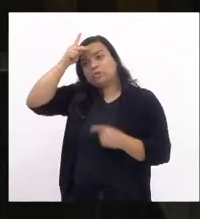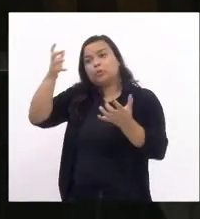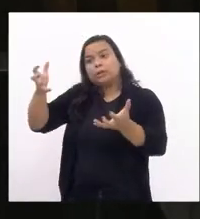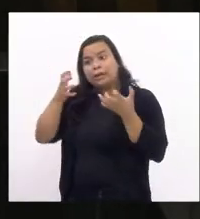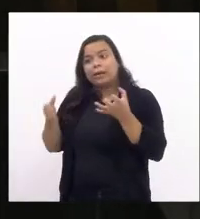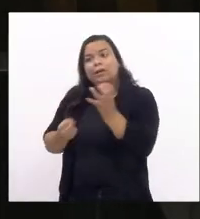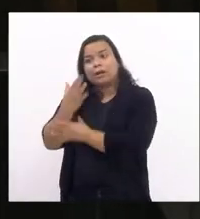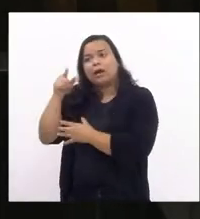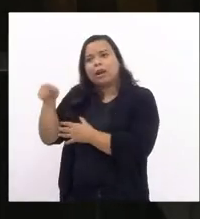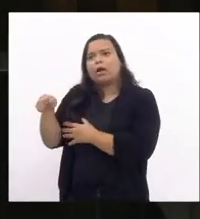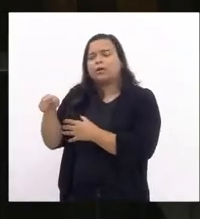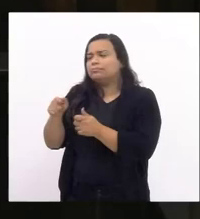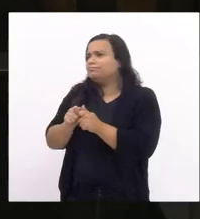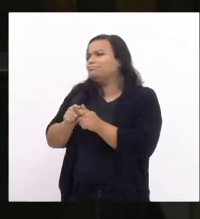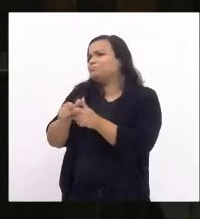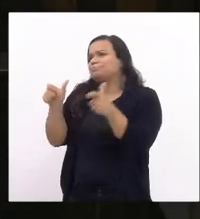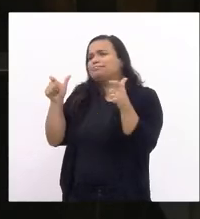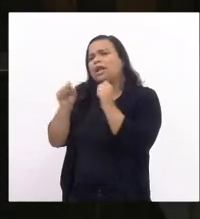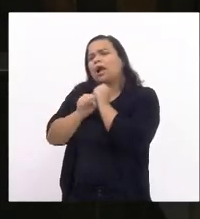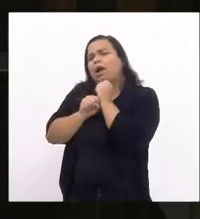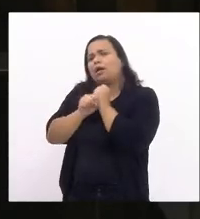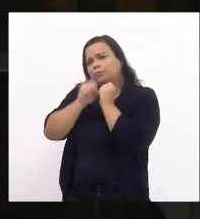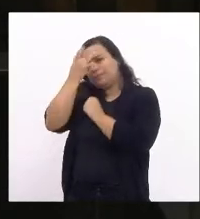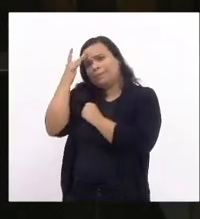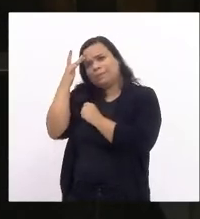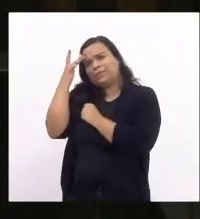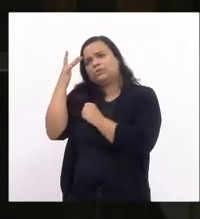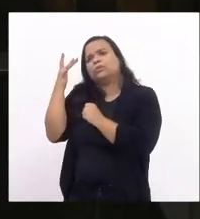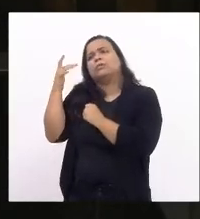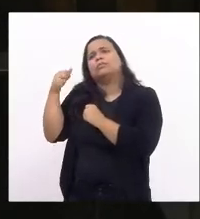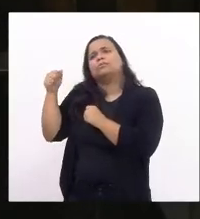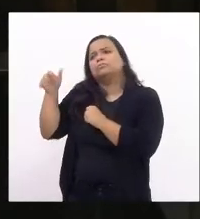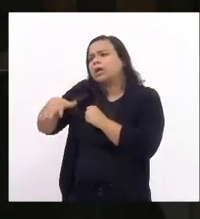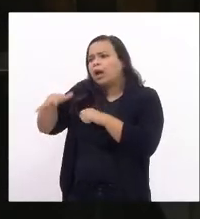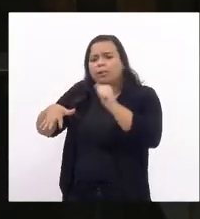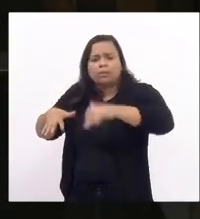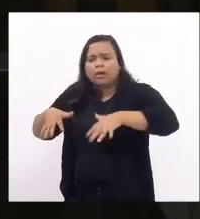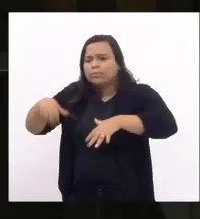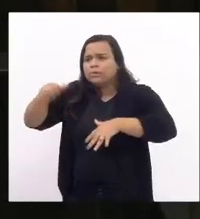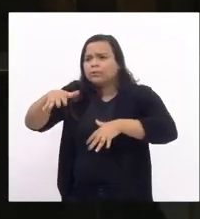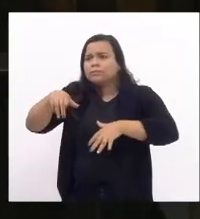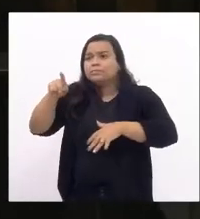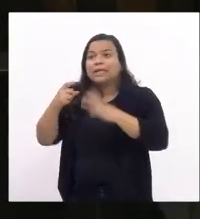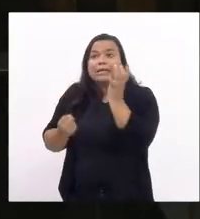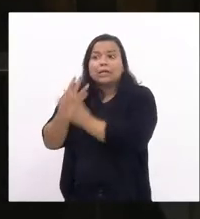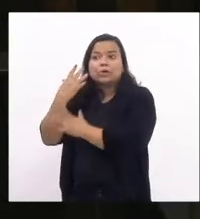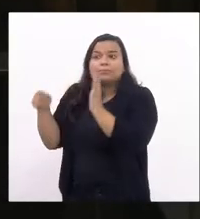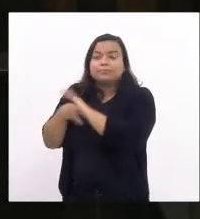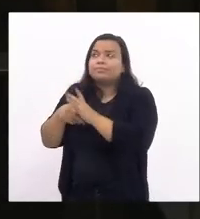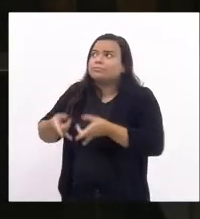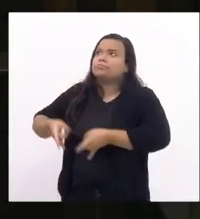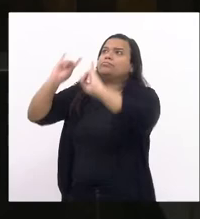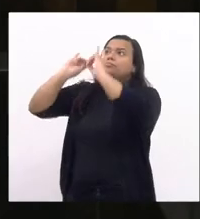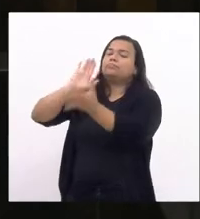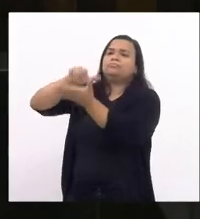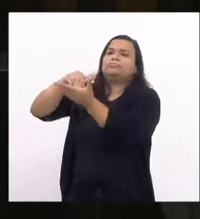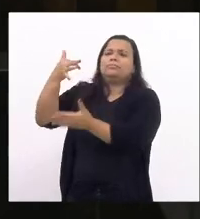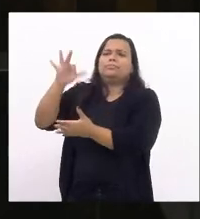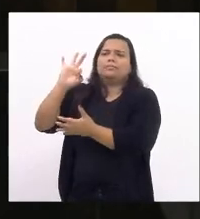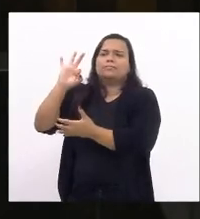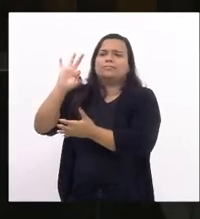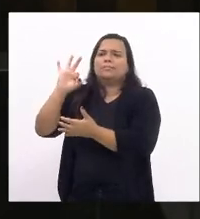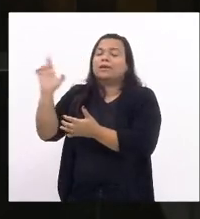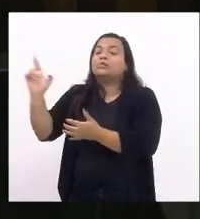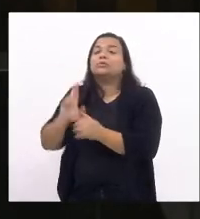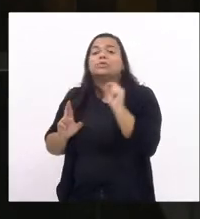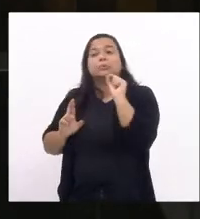cria um cinturão que chega a permitir a ocupação de até 10 andares. Qual vai ser o resultado? O